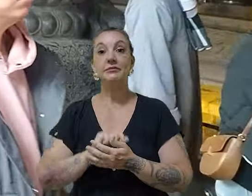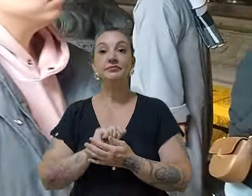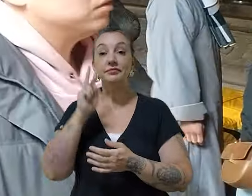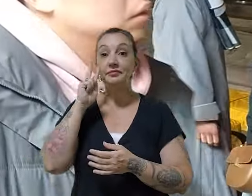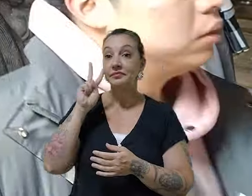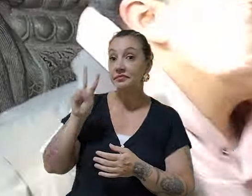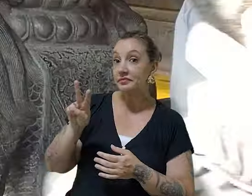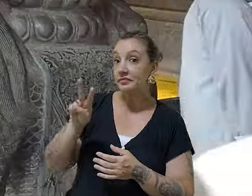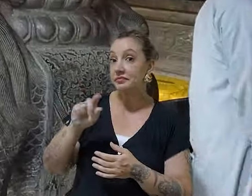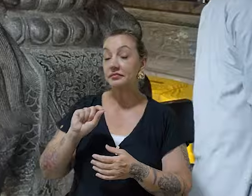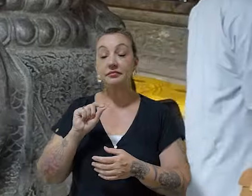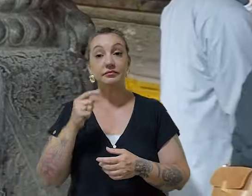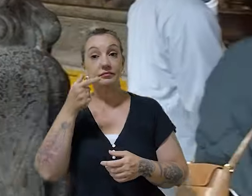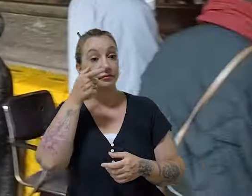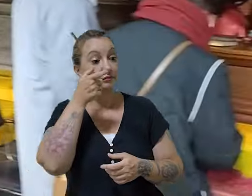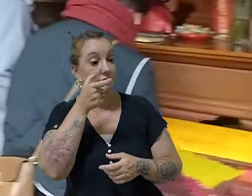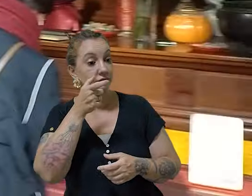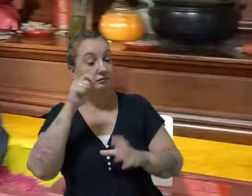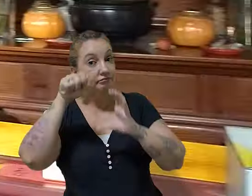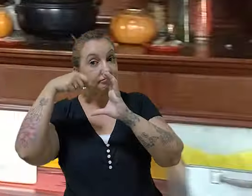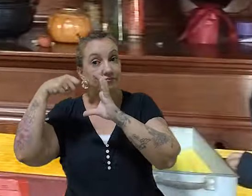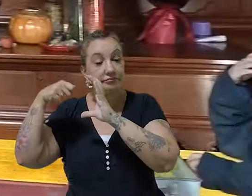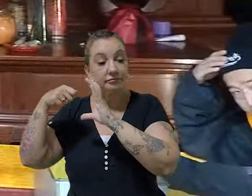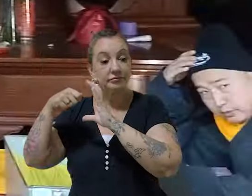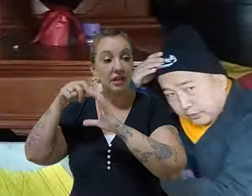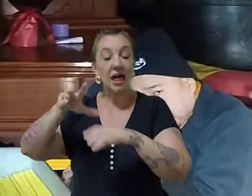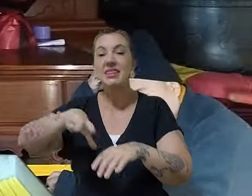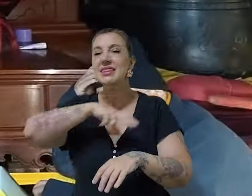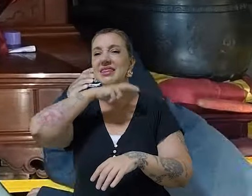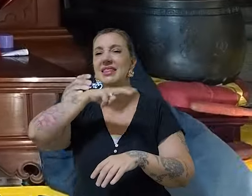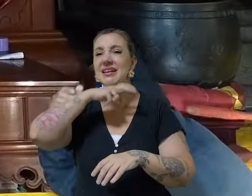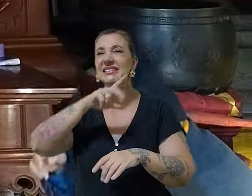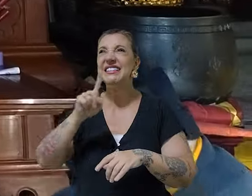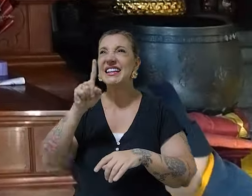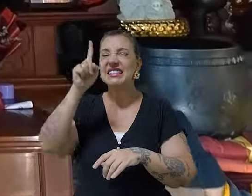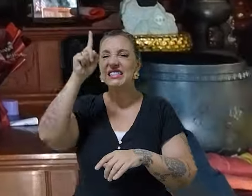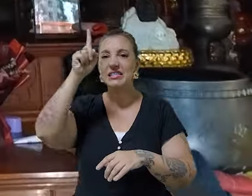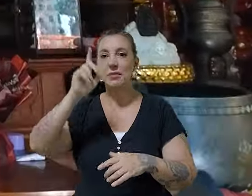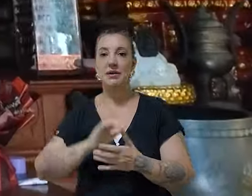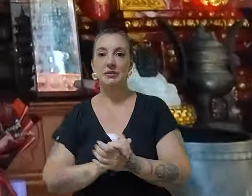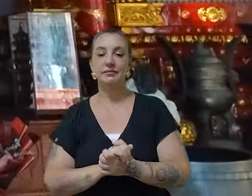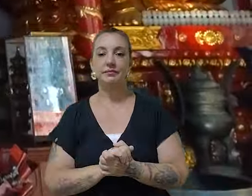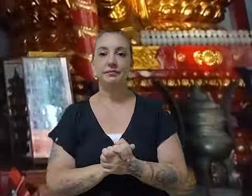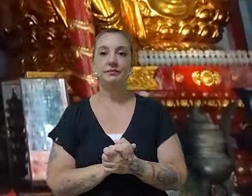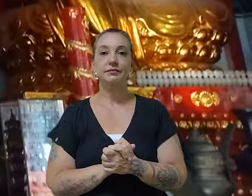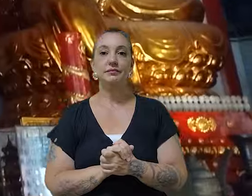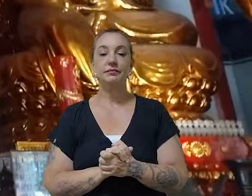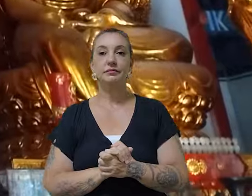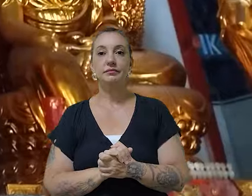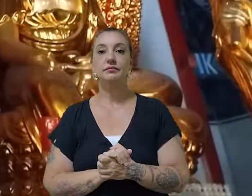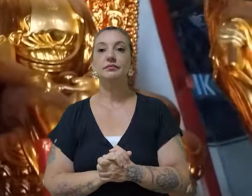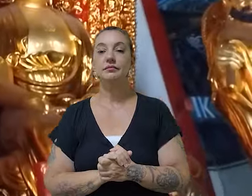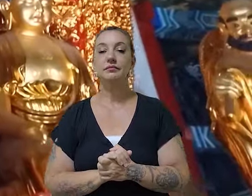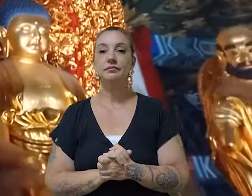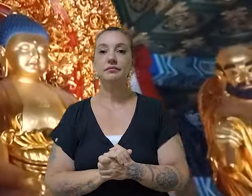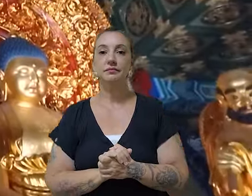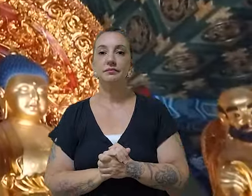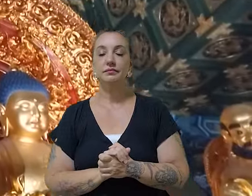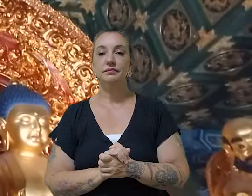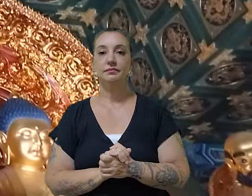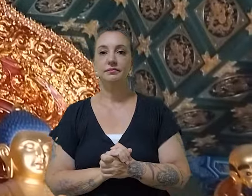uma olhada, vou ver se o Romulo consegue pegar aquele dragão que tem ali em cima, lá no teto.